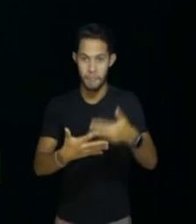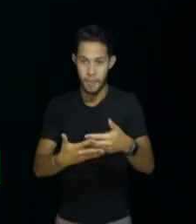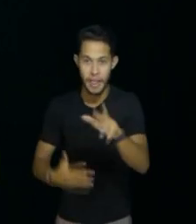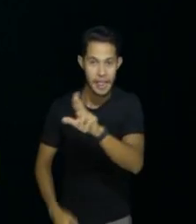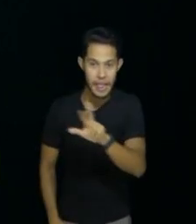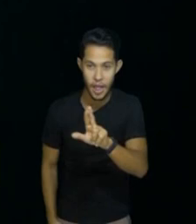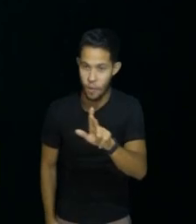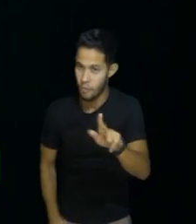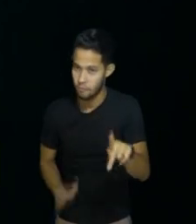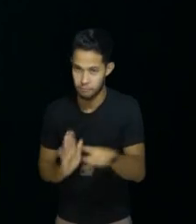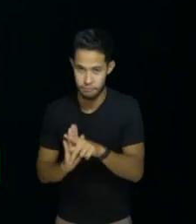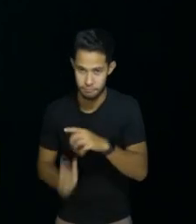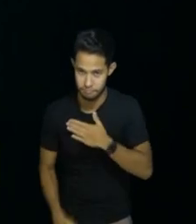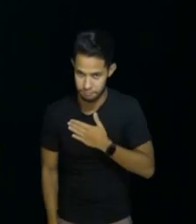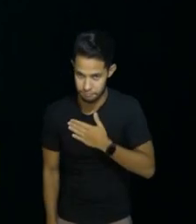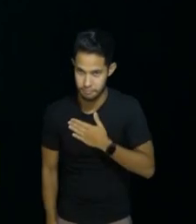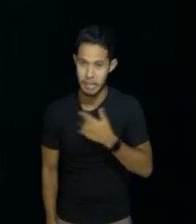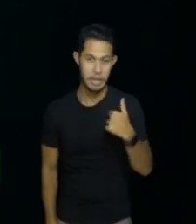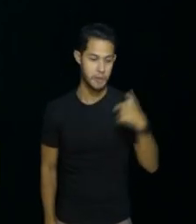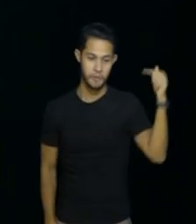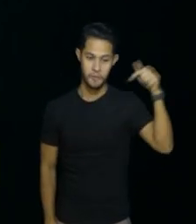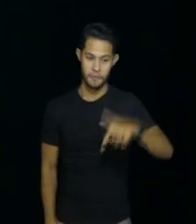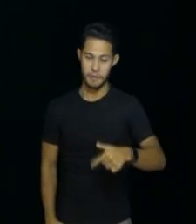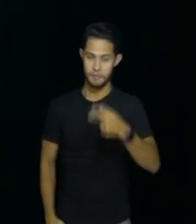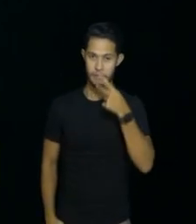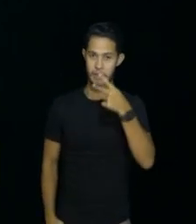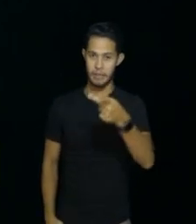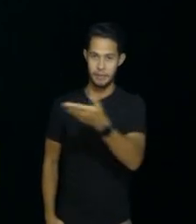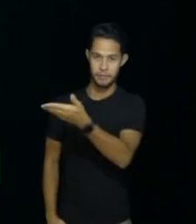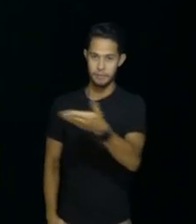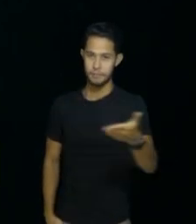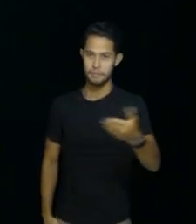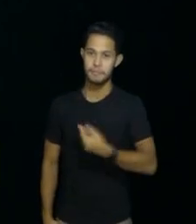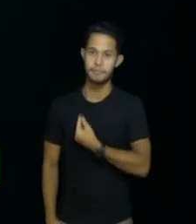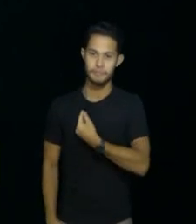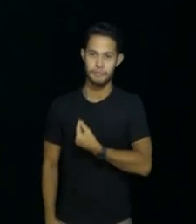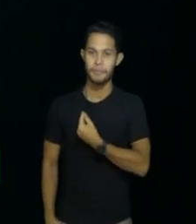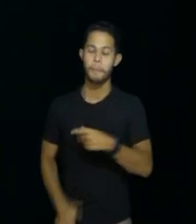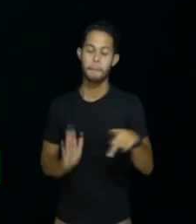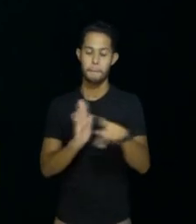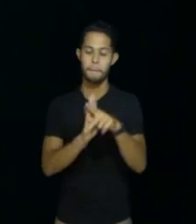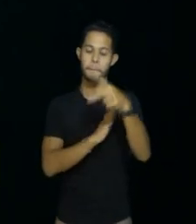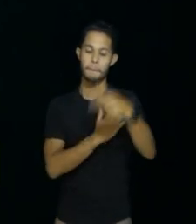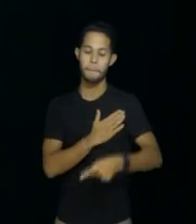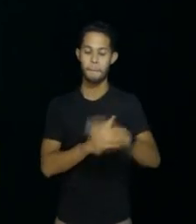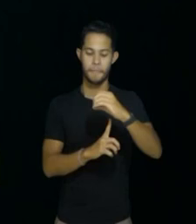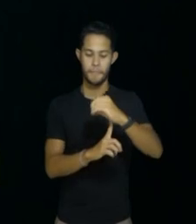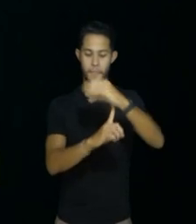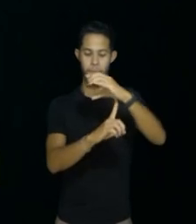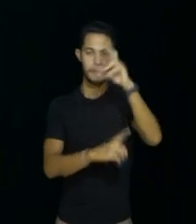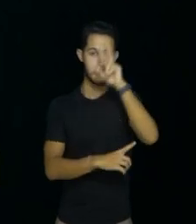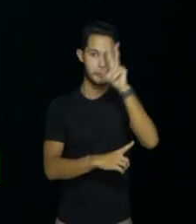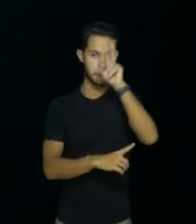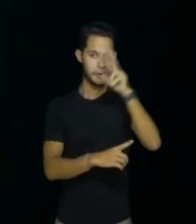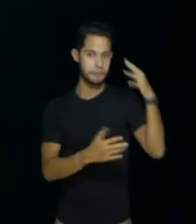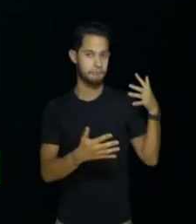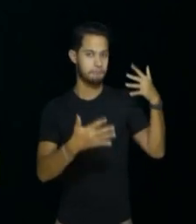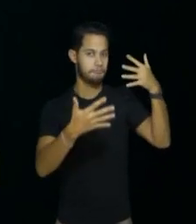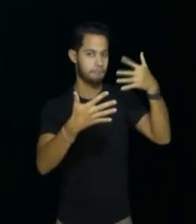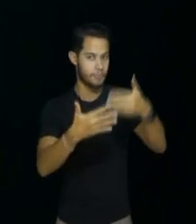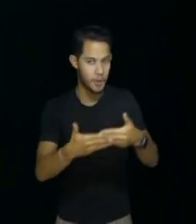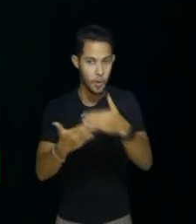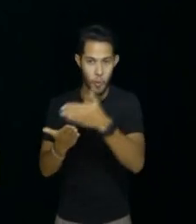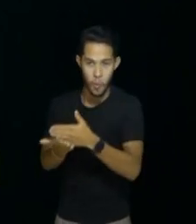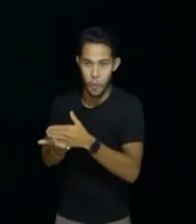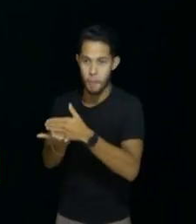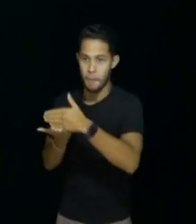história para os deputados e todos os presentes, que é uma história catarinense, e ela começa com a vinda dos imigrantes